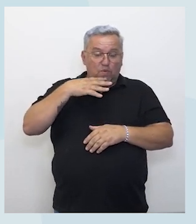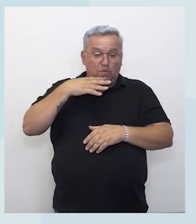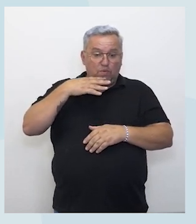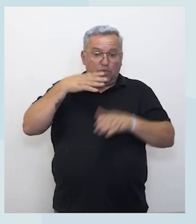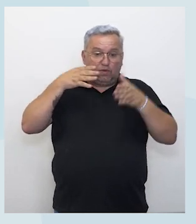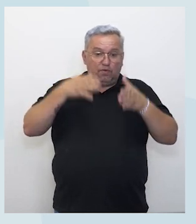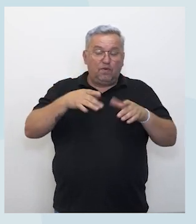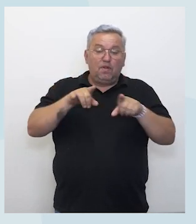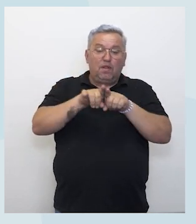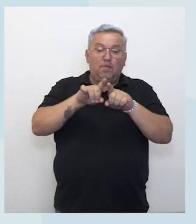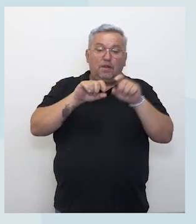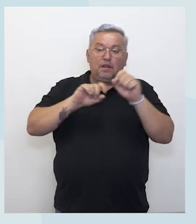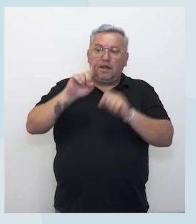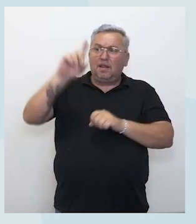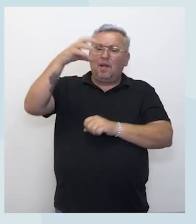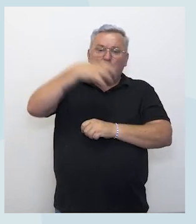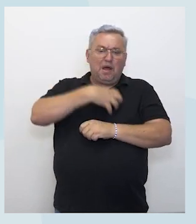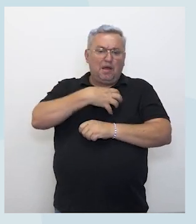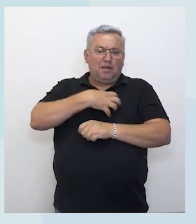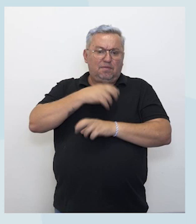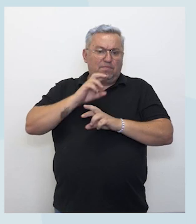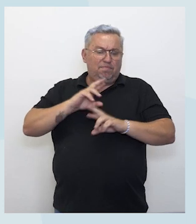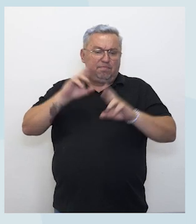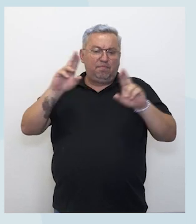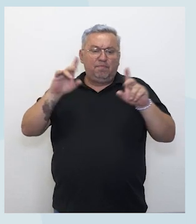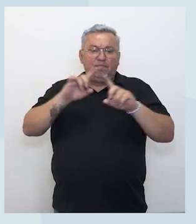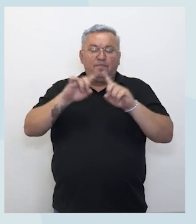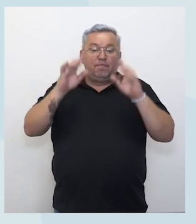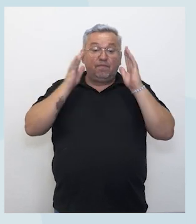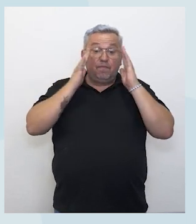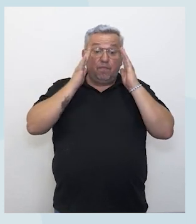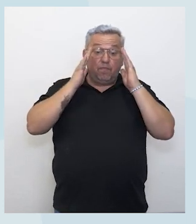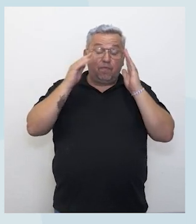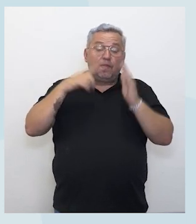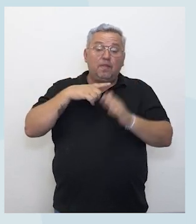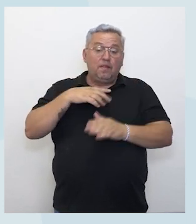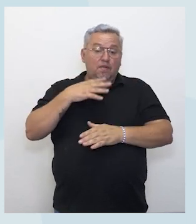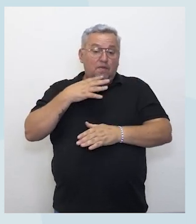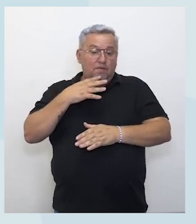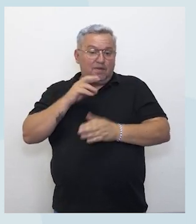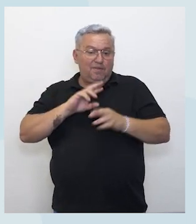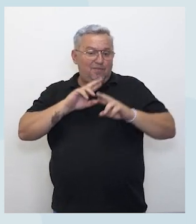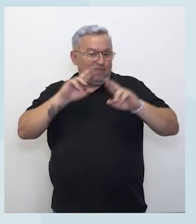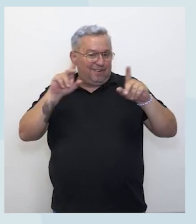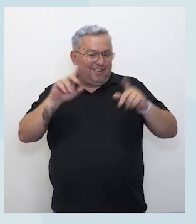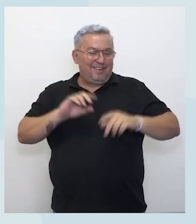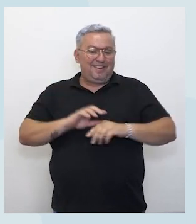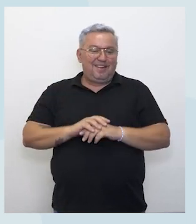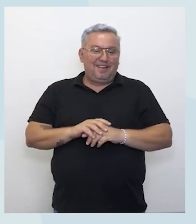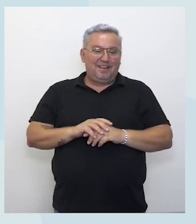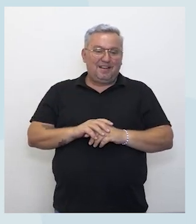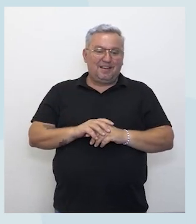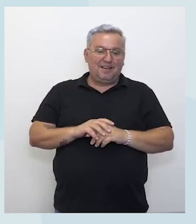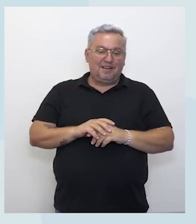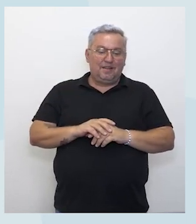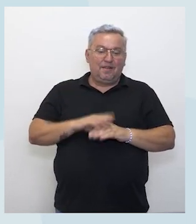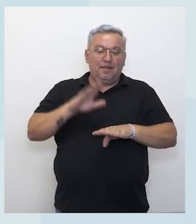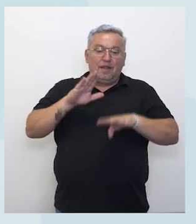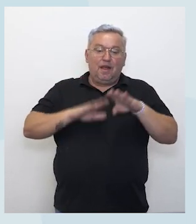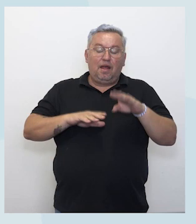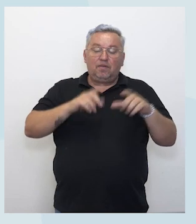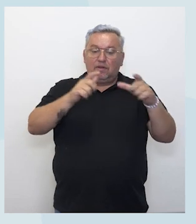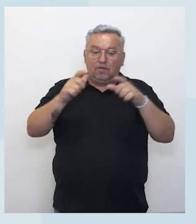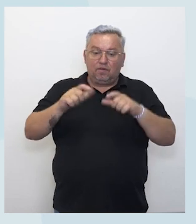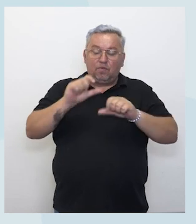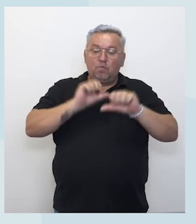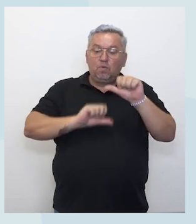do senso comum tem na Bahia, não é mesmo, Jennifer? Exatamente. Você que tem essa noção melhor dessa diferença. As regiões mudam, né? E aí